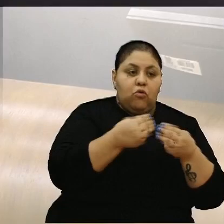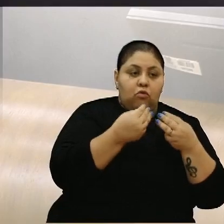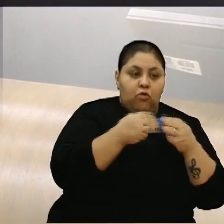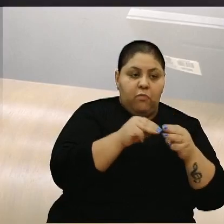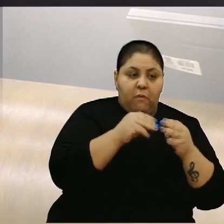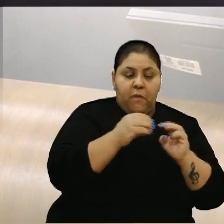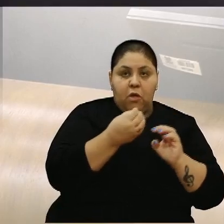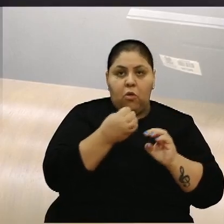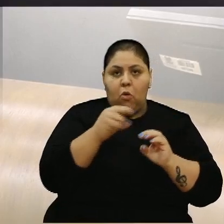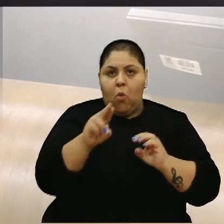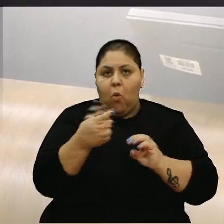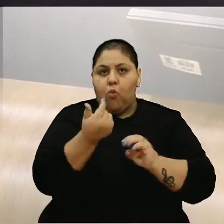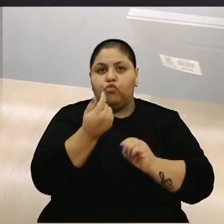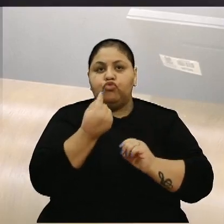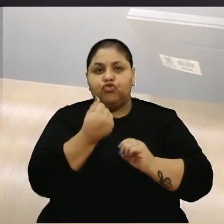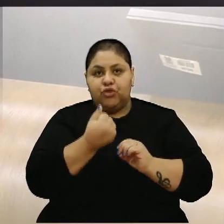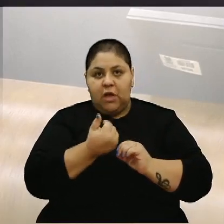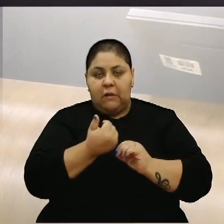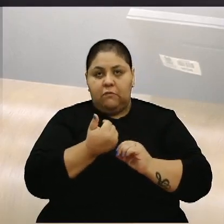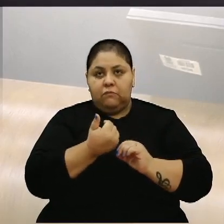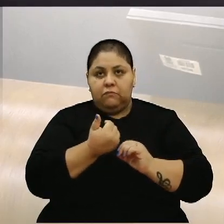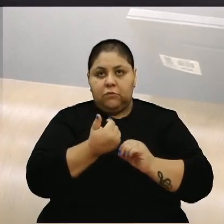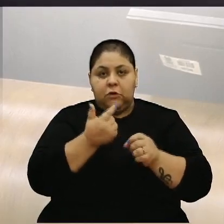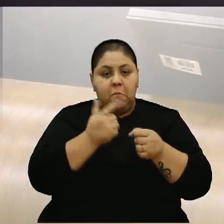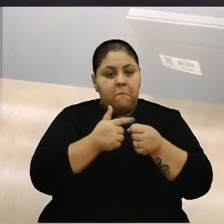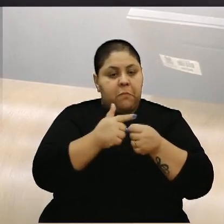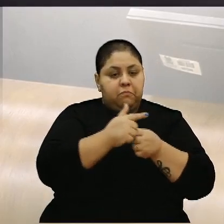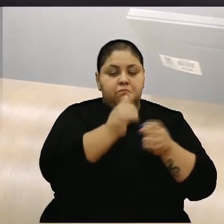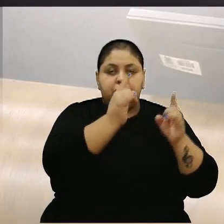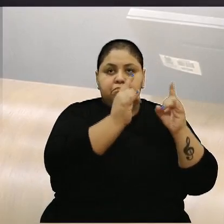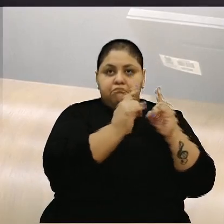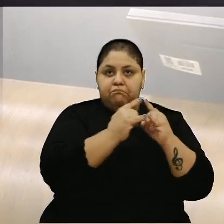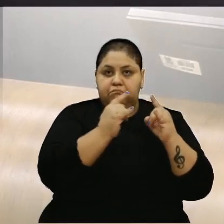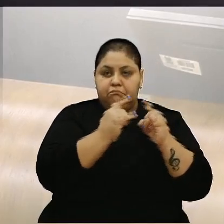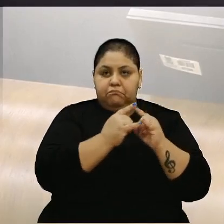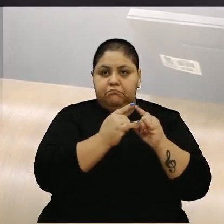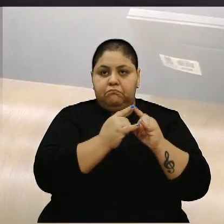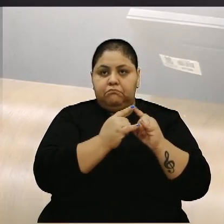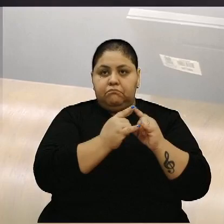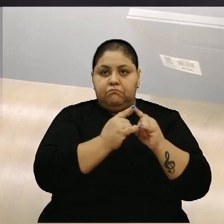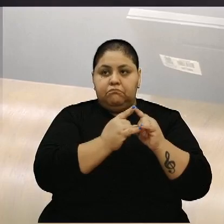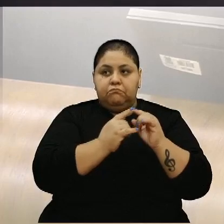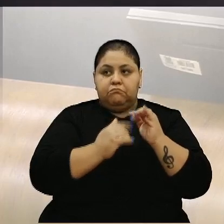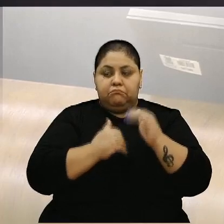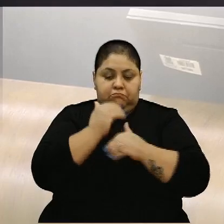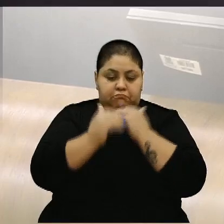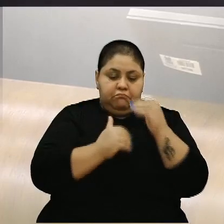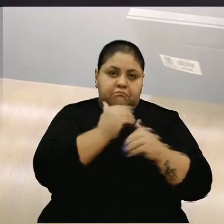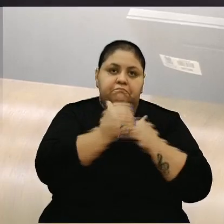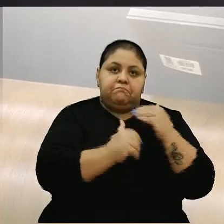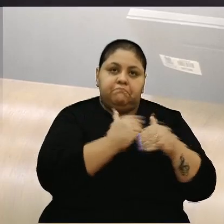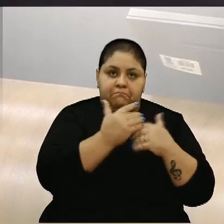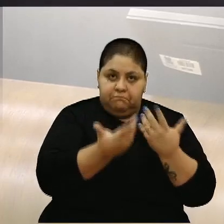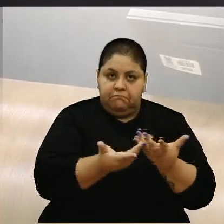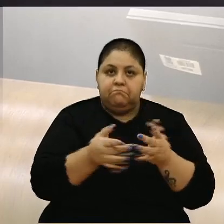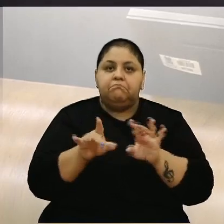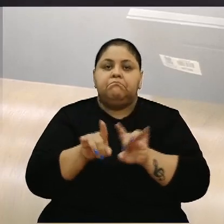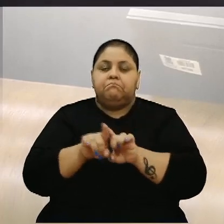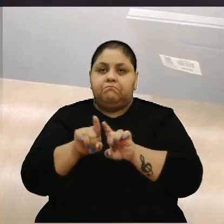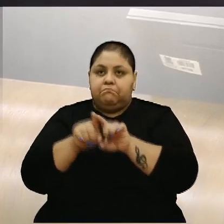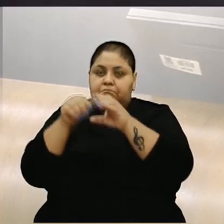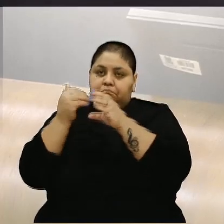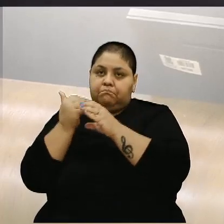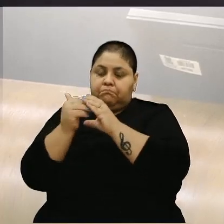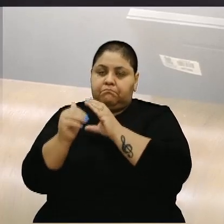essas cidades ou entidades que fazem esse processo todo. Então, também encaminhei,